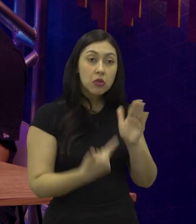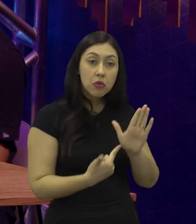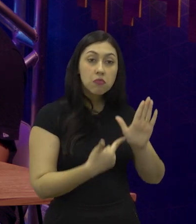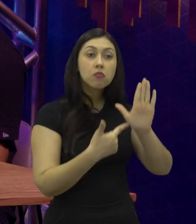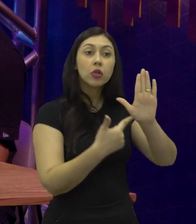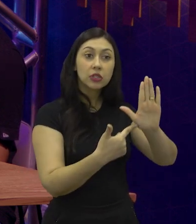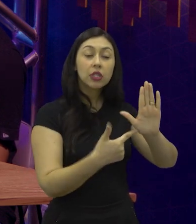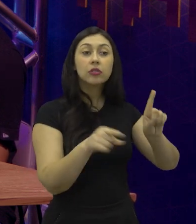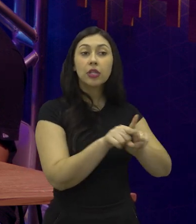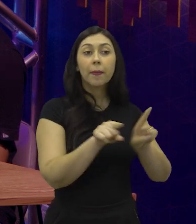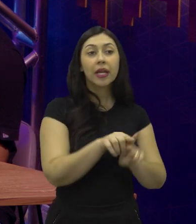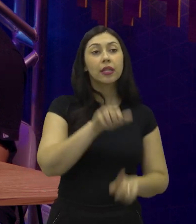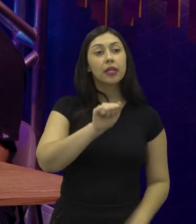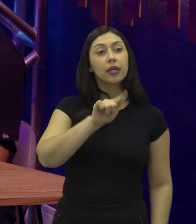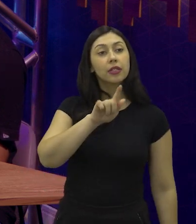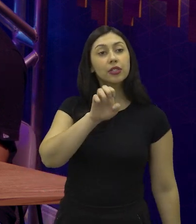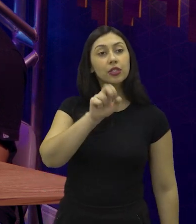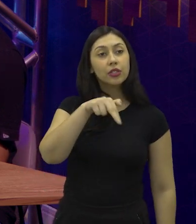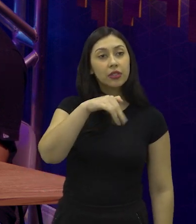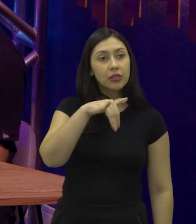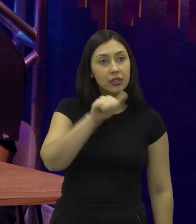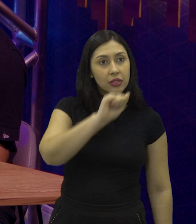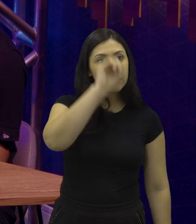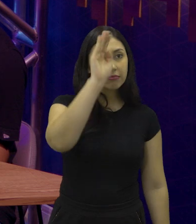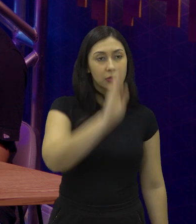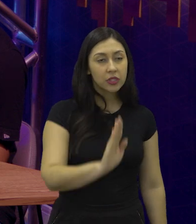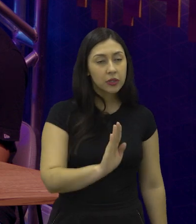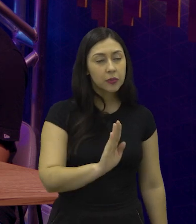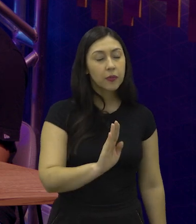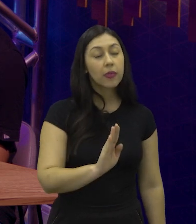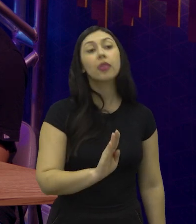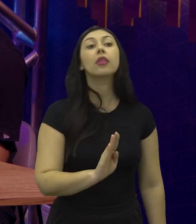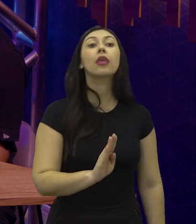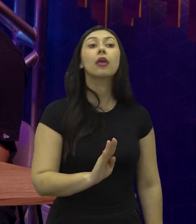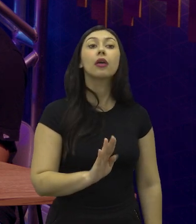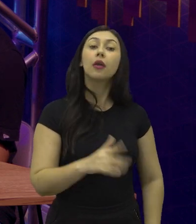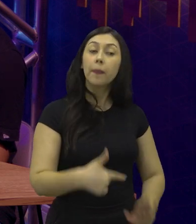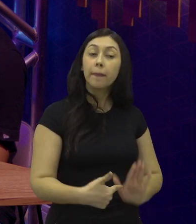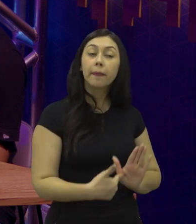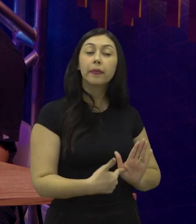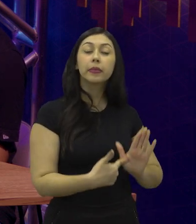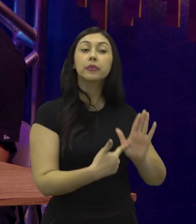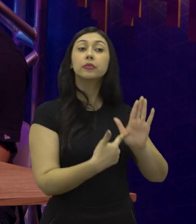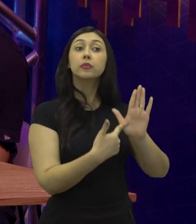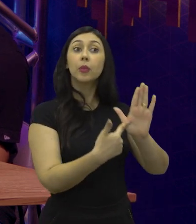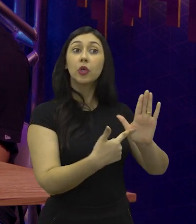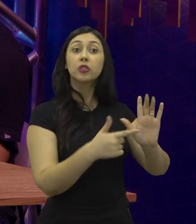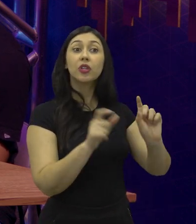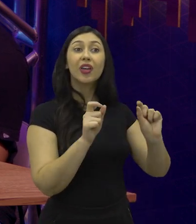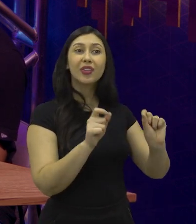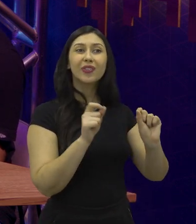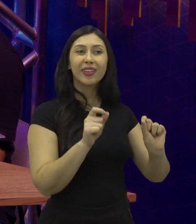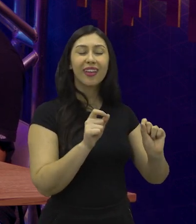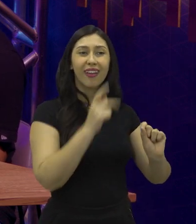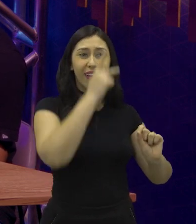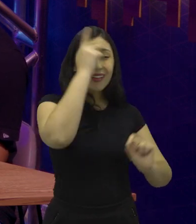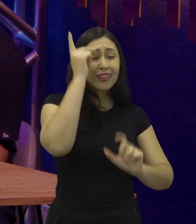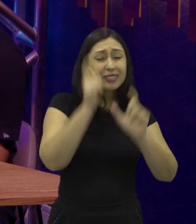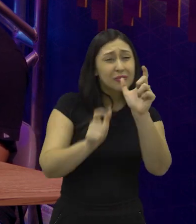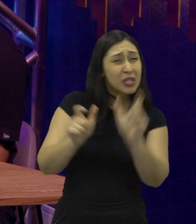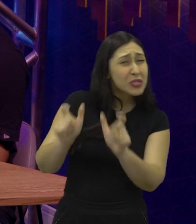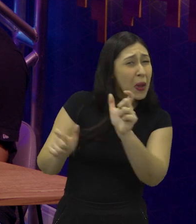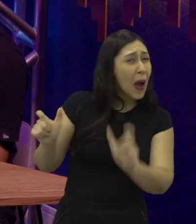estão especificamente na Agência Brasil, para caso alguém queira procurar. E daí a gente tem aqui, né, que o estudo aponta para um crescente